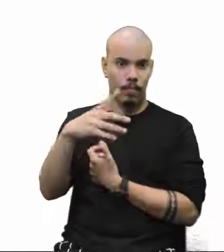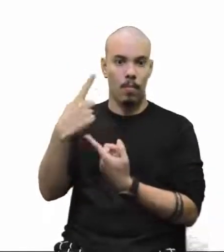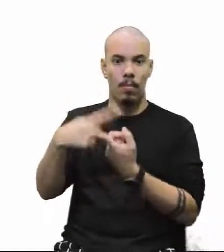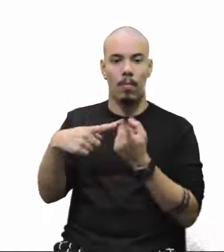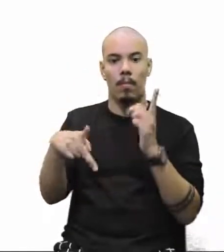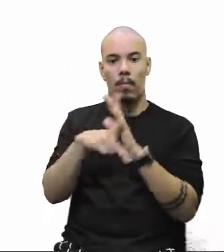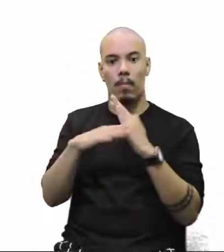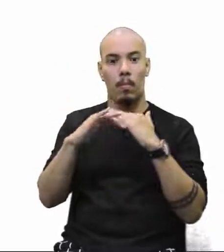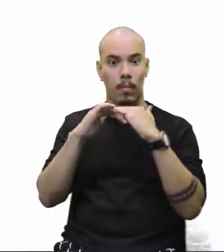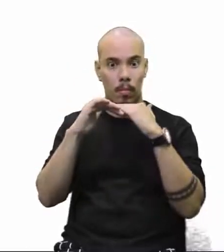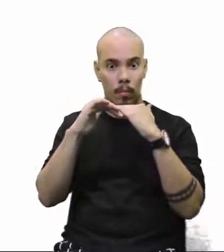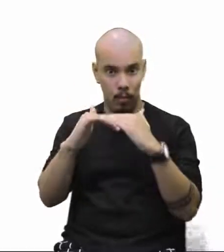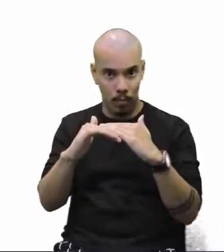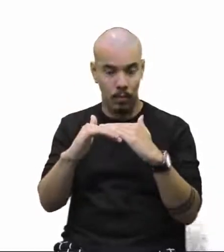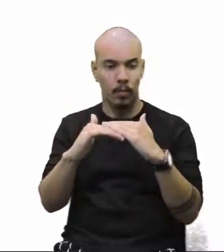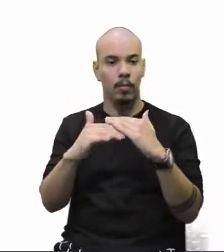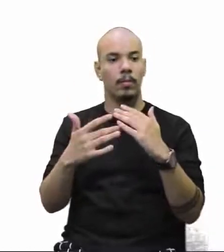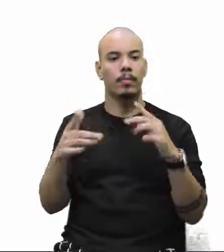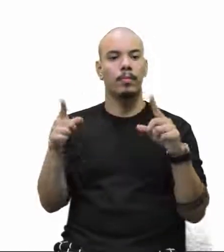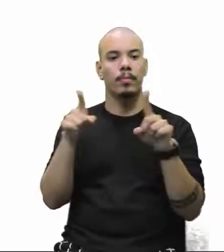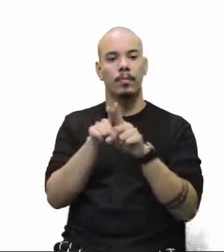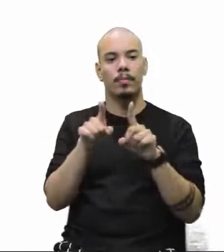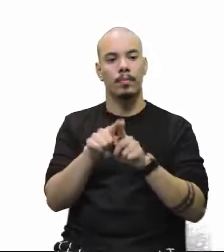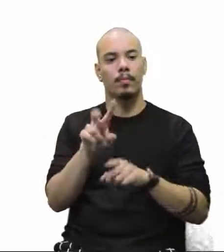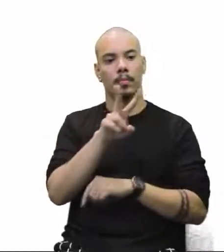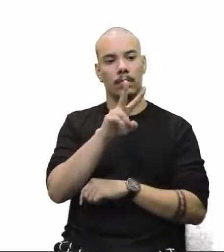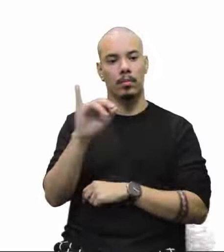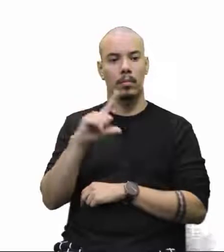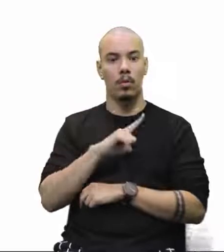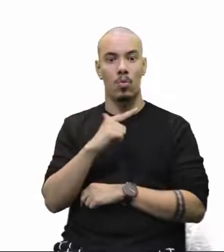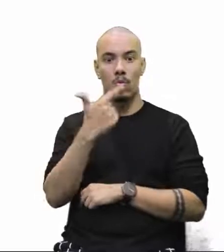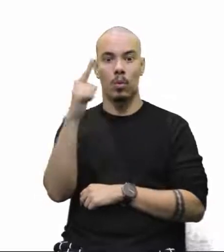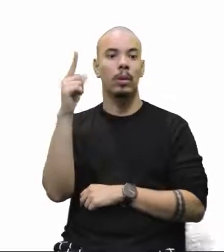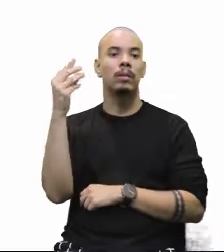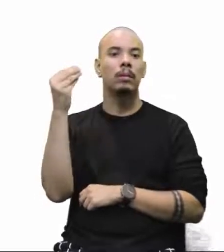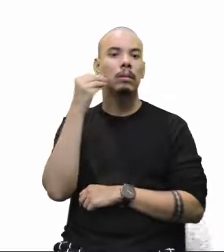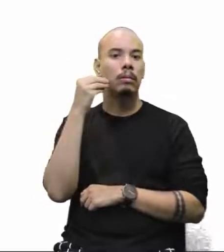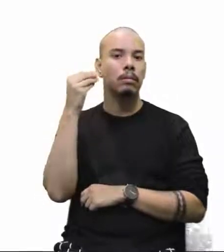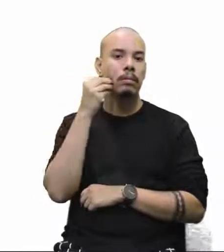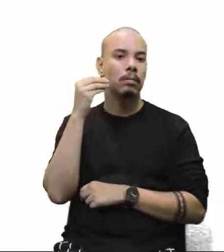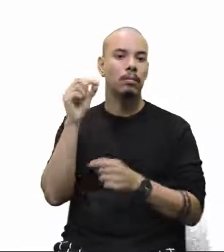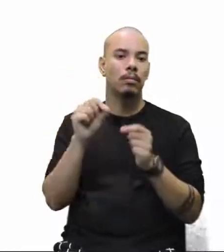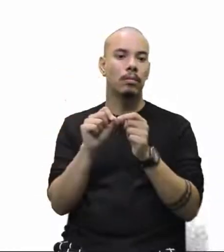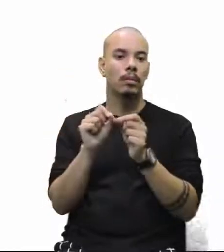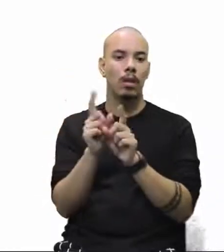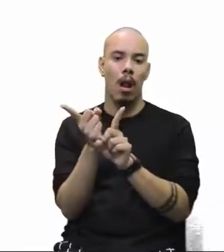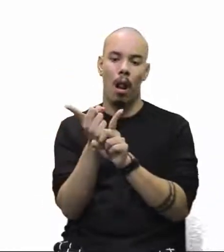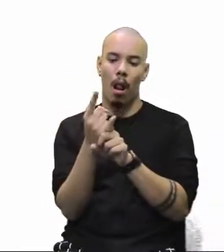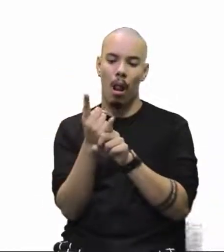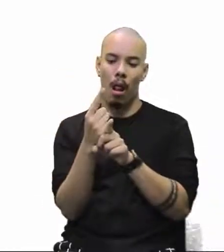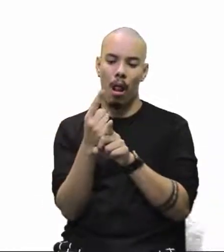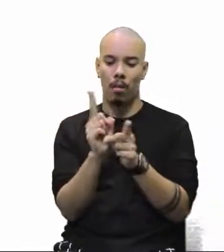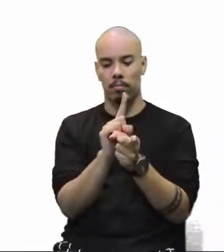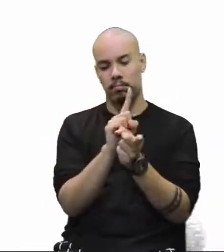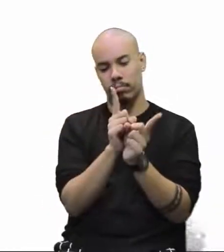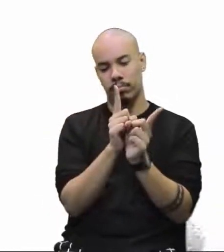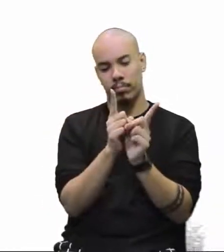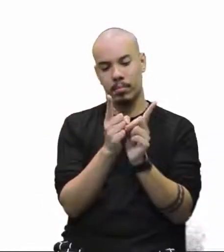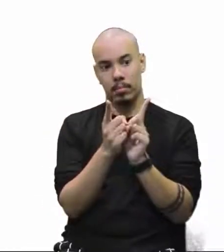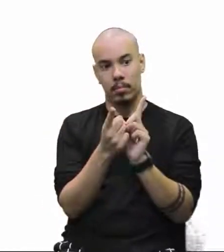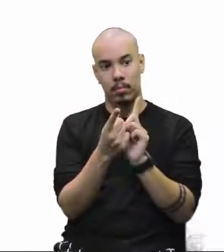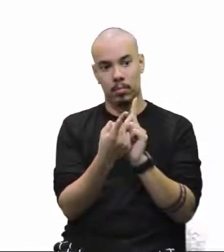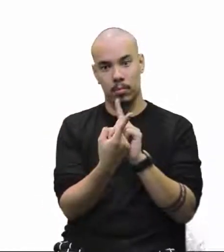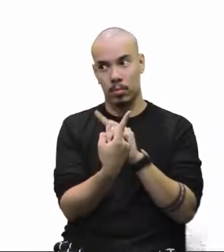né? Retilíneo uniforme, e vai ter o outro tentando fazer girar. Então, ao mesmo tempo que gira,